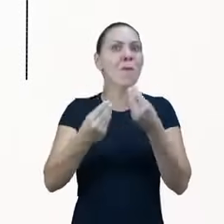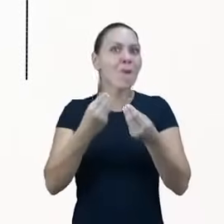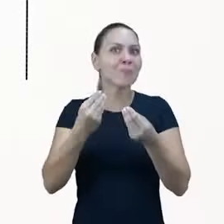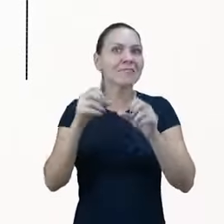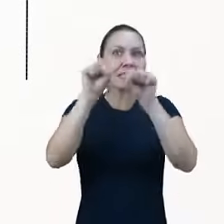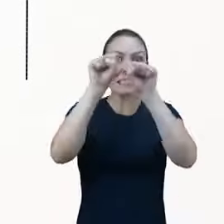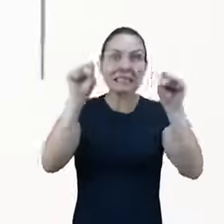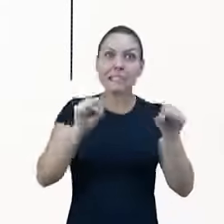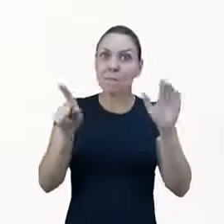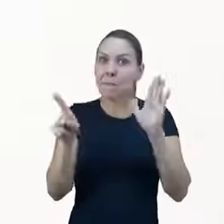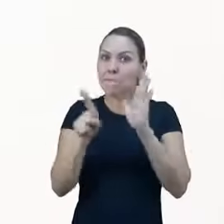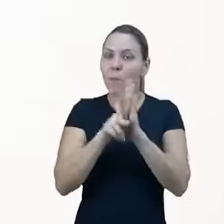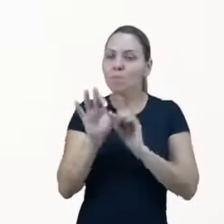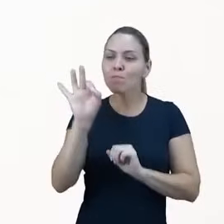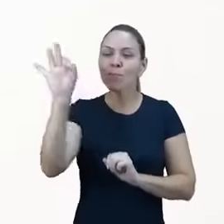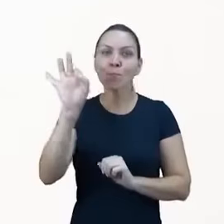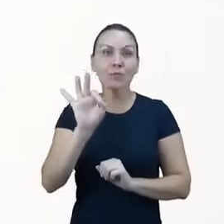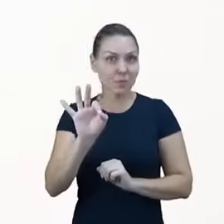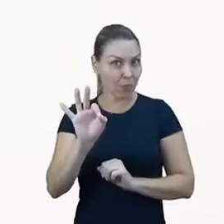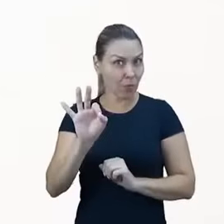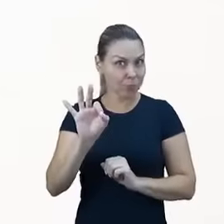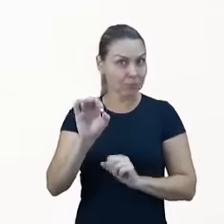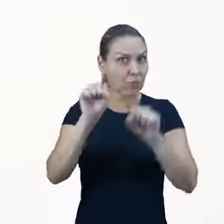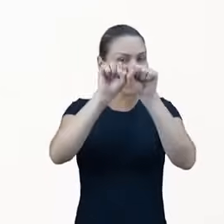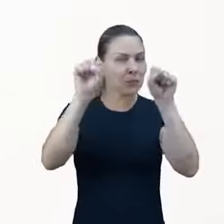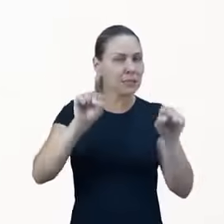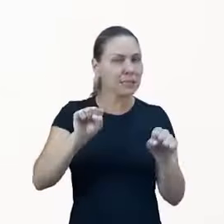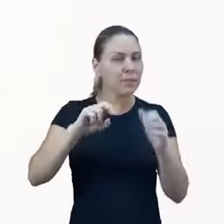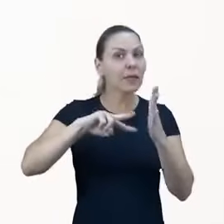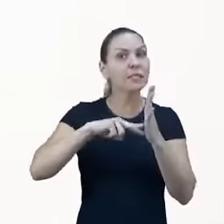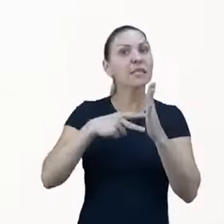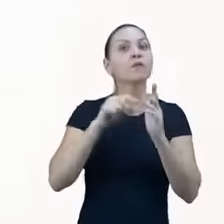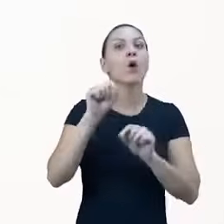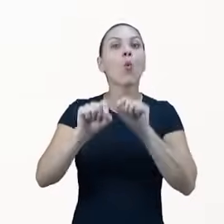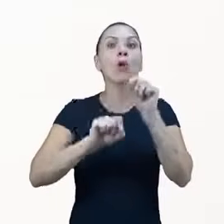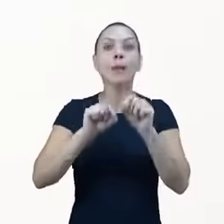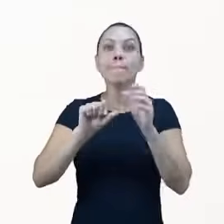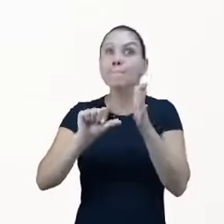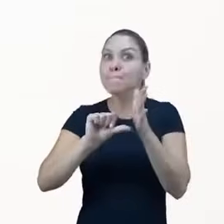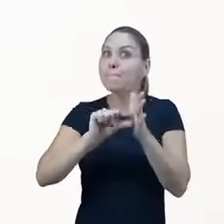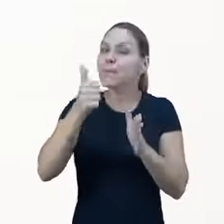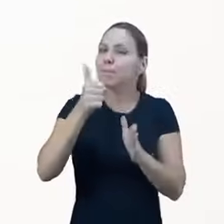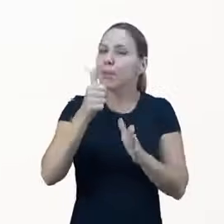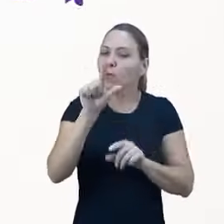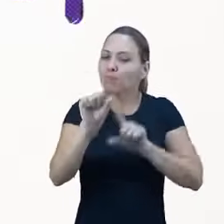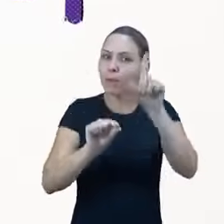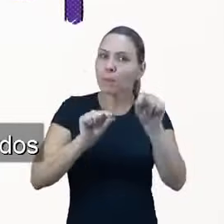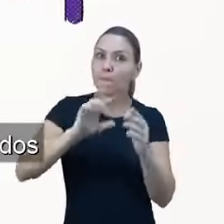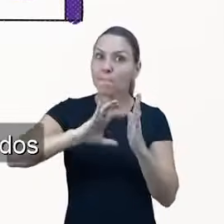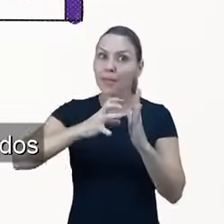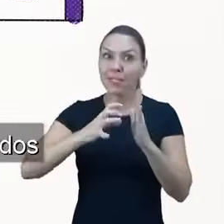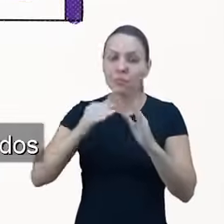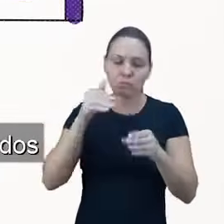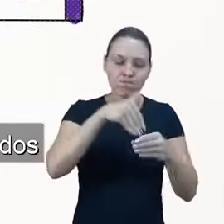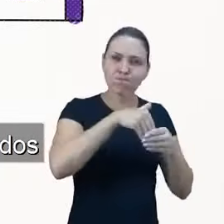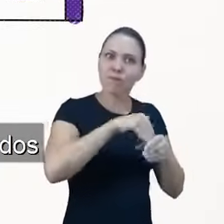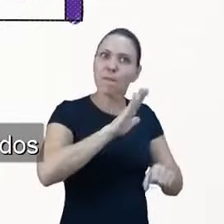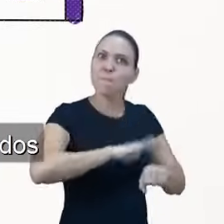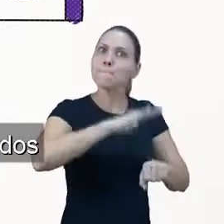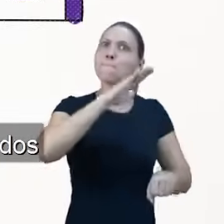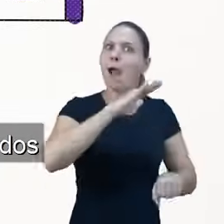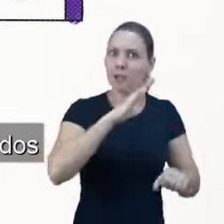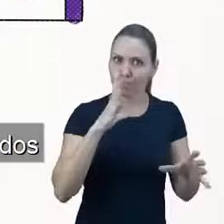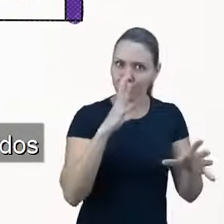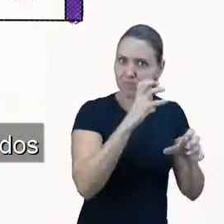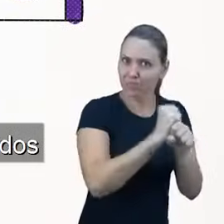proporcional. Este é um sistema que primeiro seleciona os partidos mais votados, depois verifica